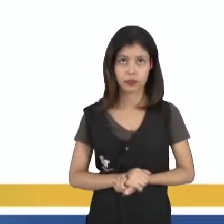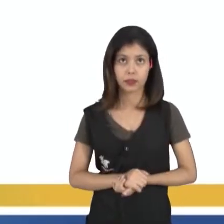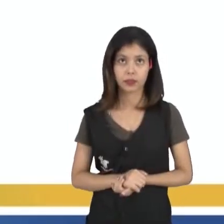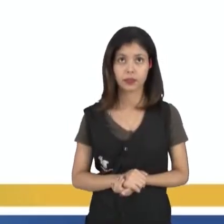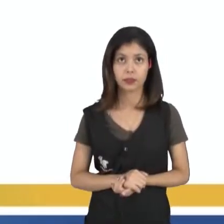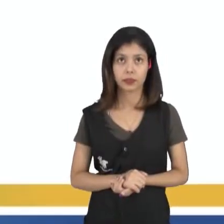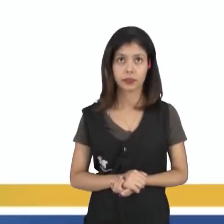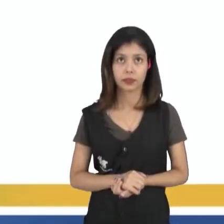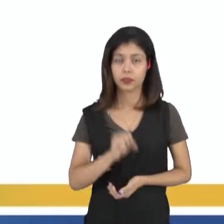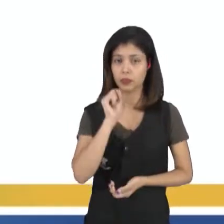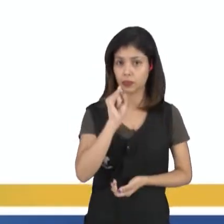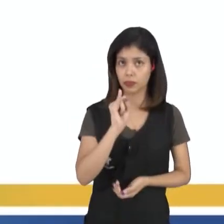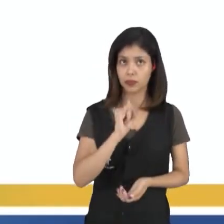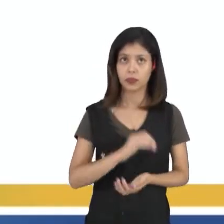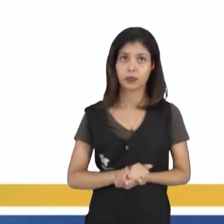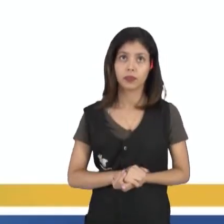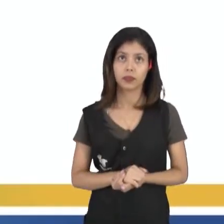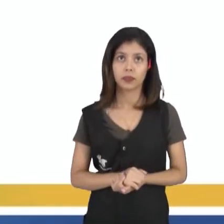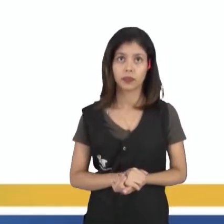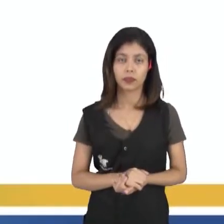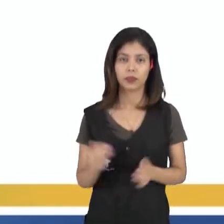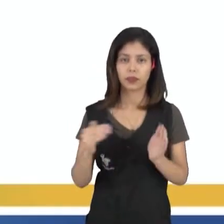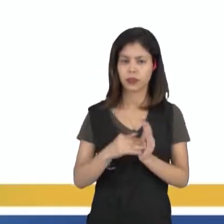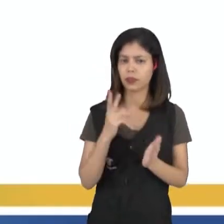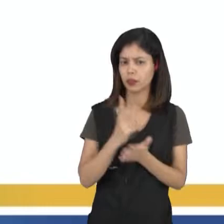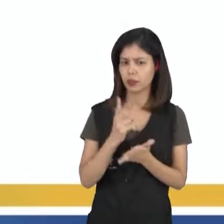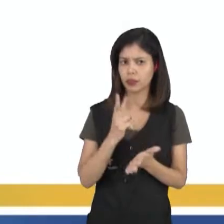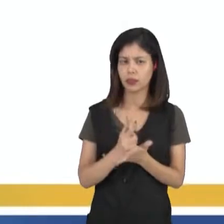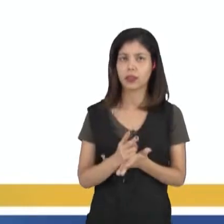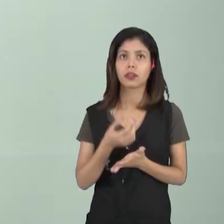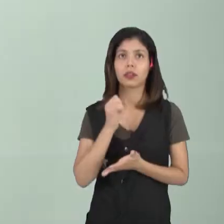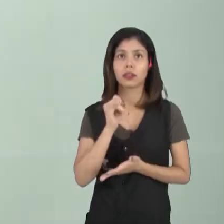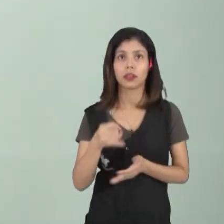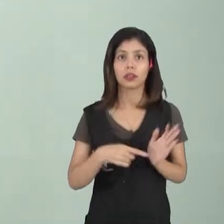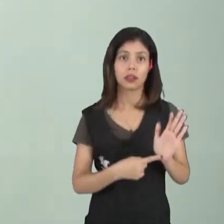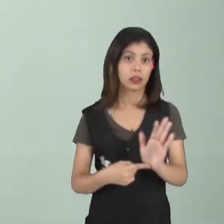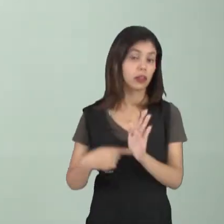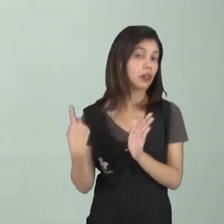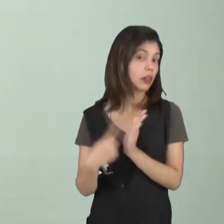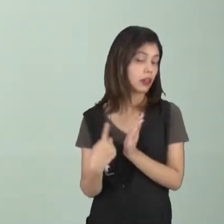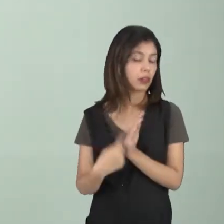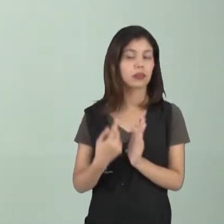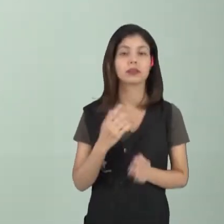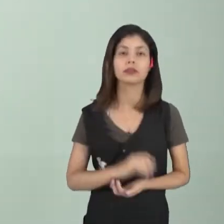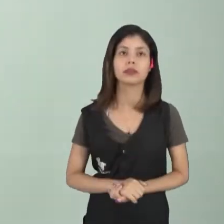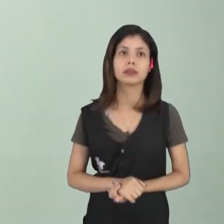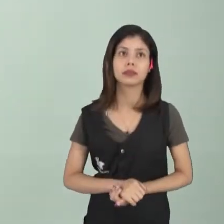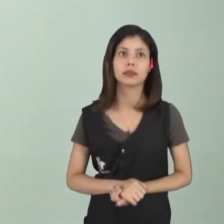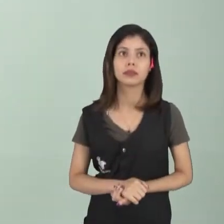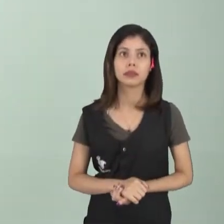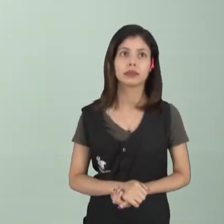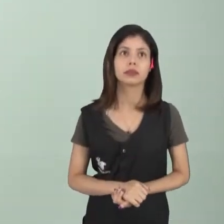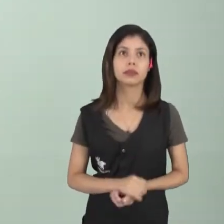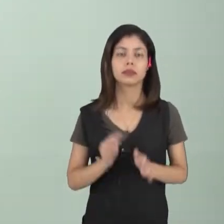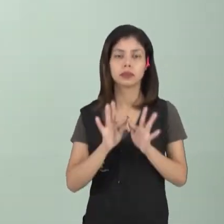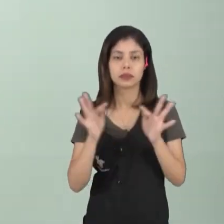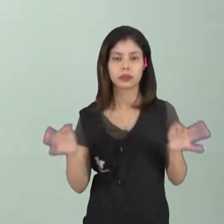condição. O se, tem até uma musiquinha do se, né? O se, que indica condição, tá? É uma